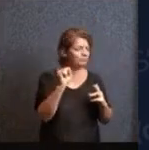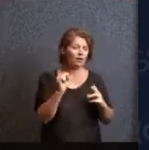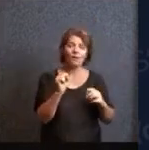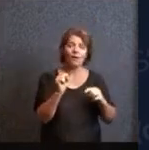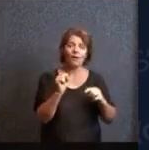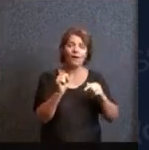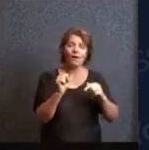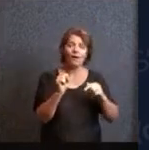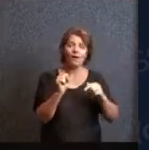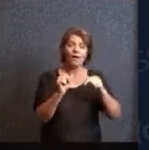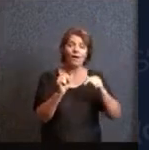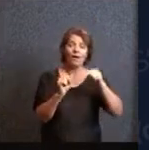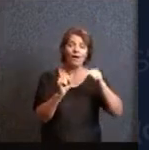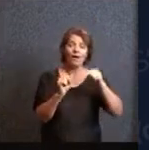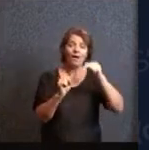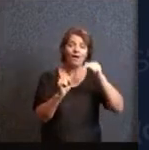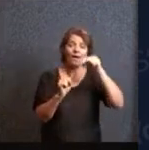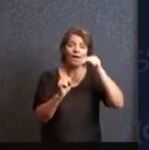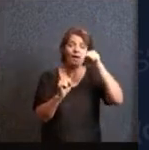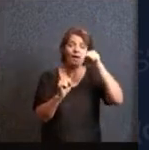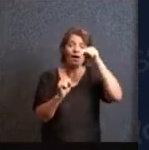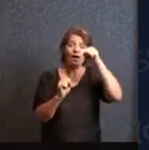de Feira de Santana.